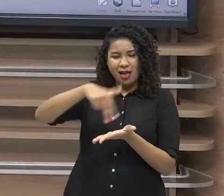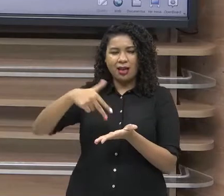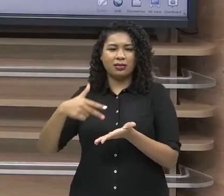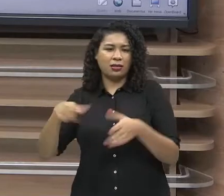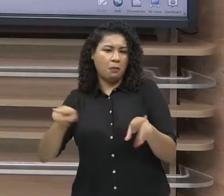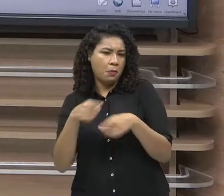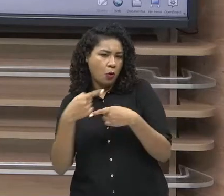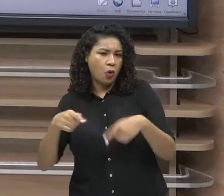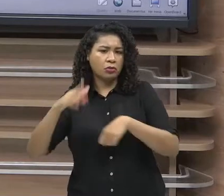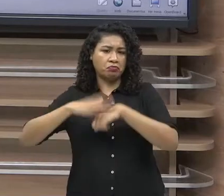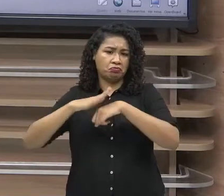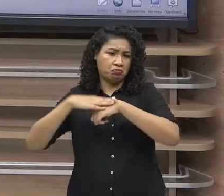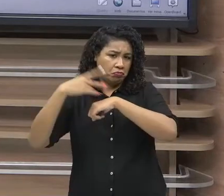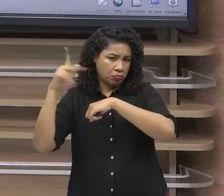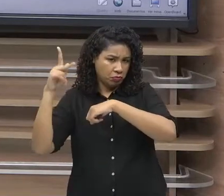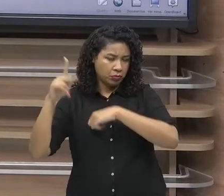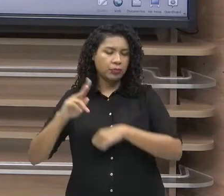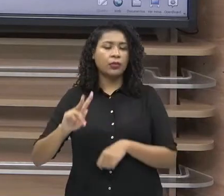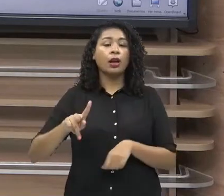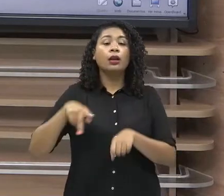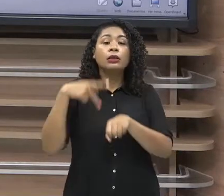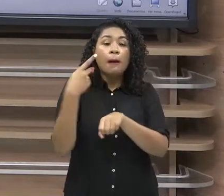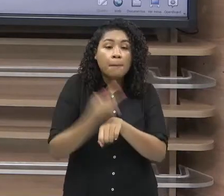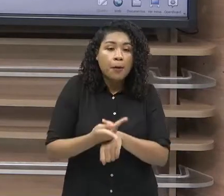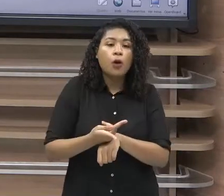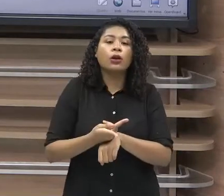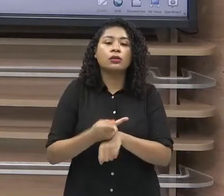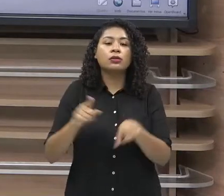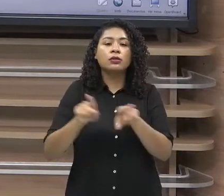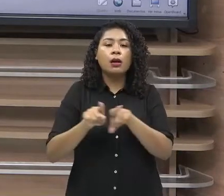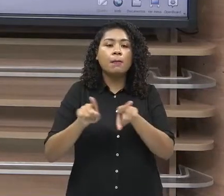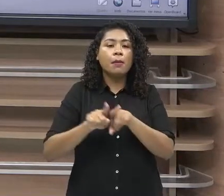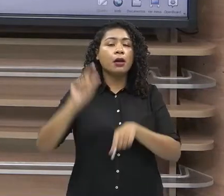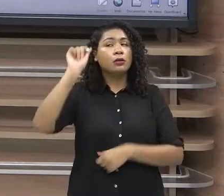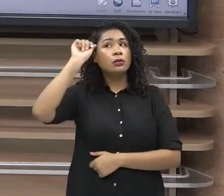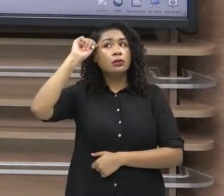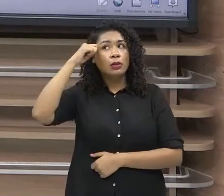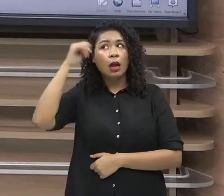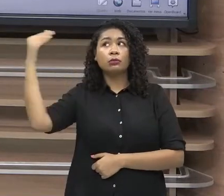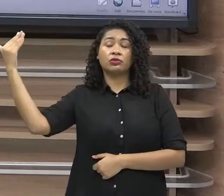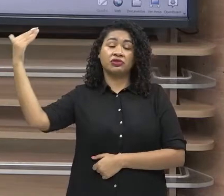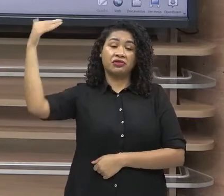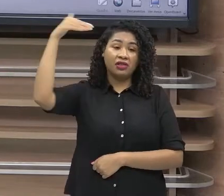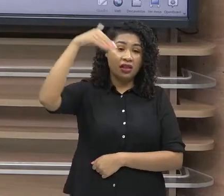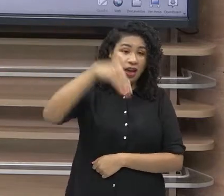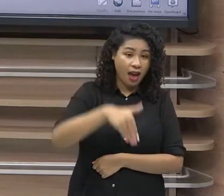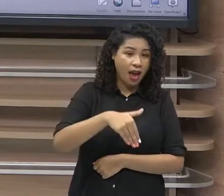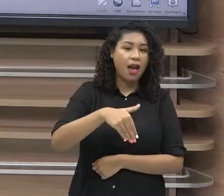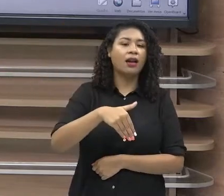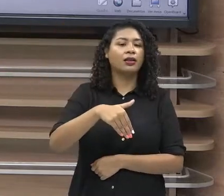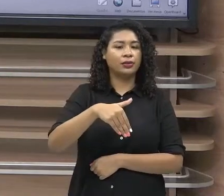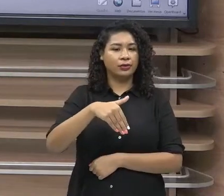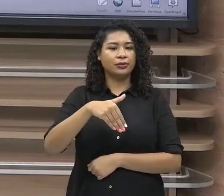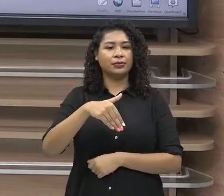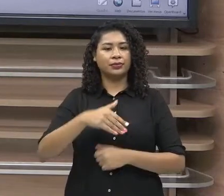sua cultura. E depois vieram também os afrodescendentes lá do